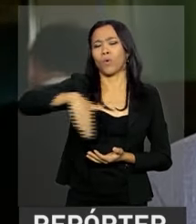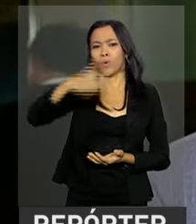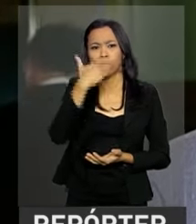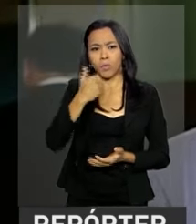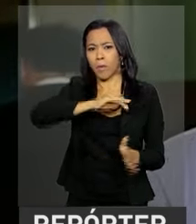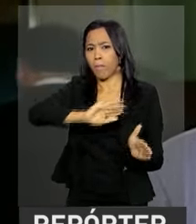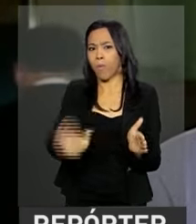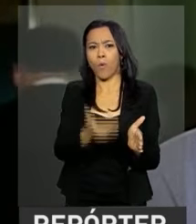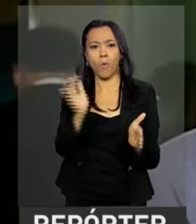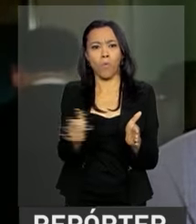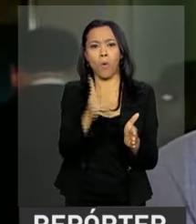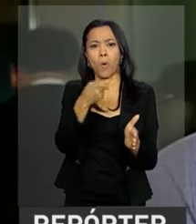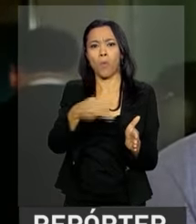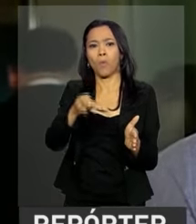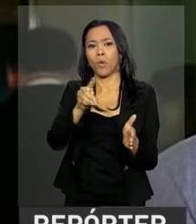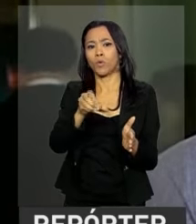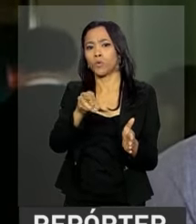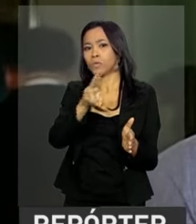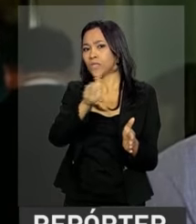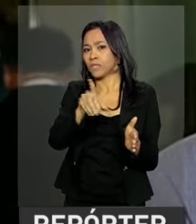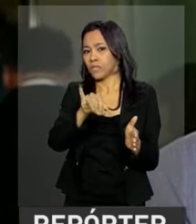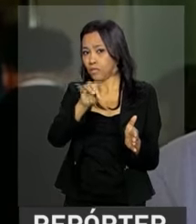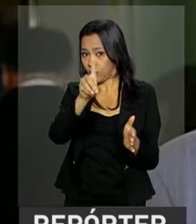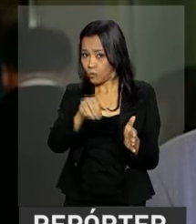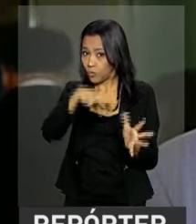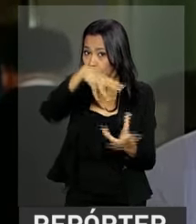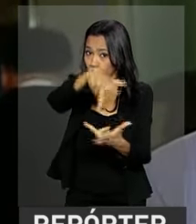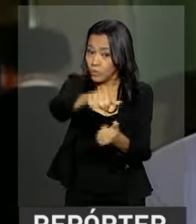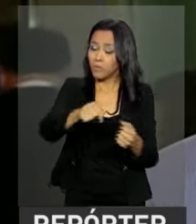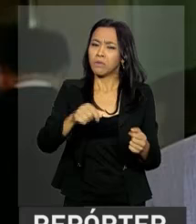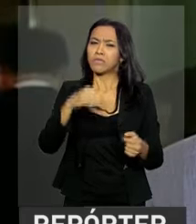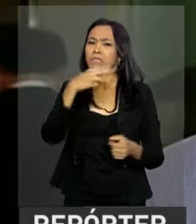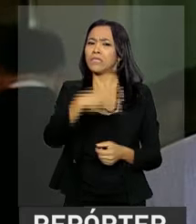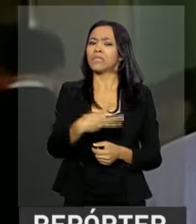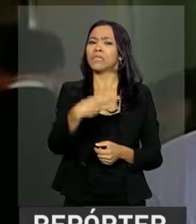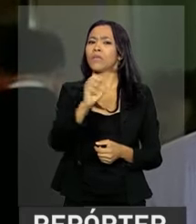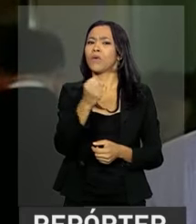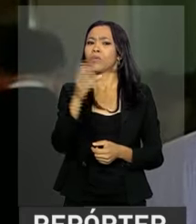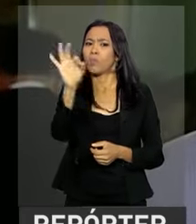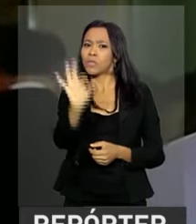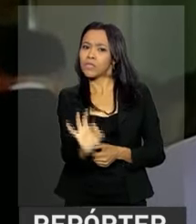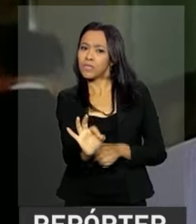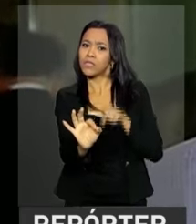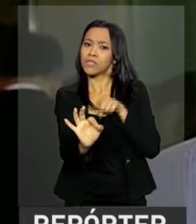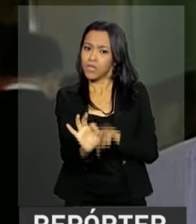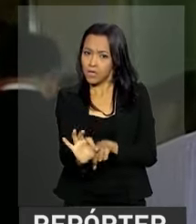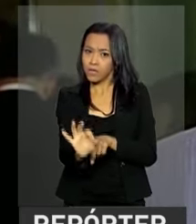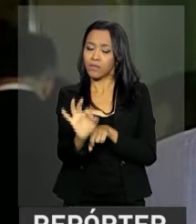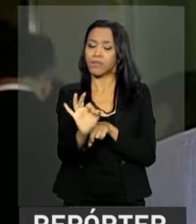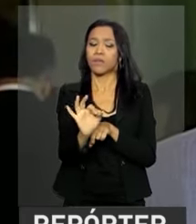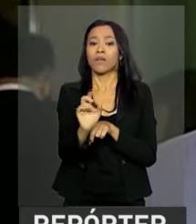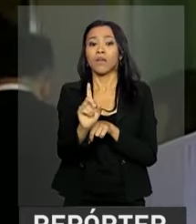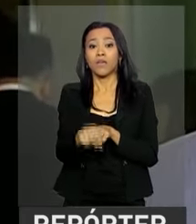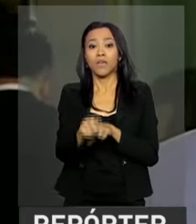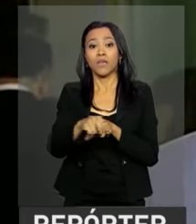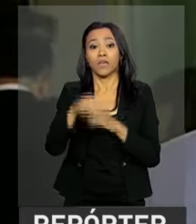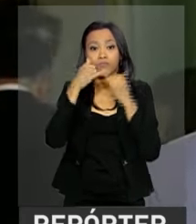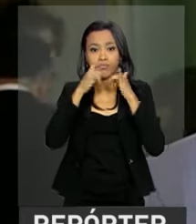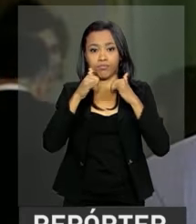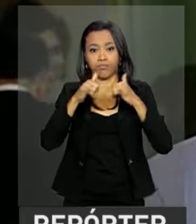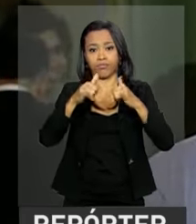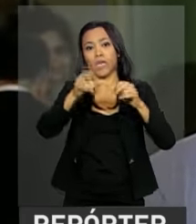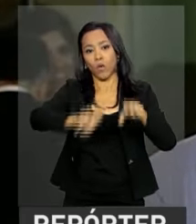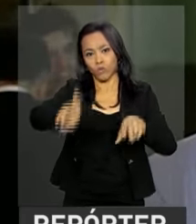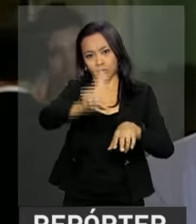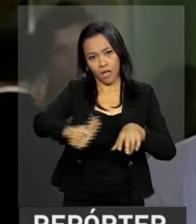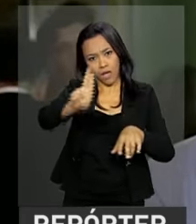no mundo com um problema adicional cerca de 38 por cento da energia utilizada na agricultura para produzir